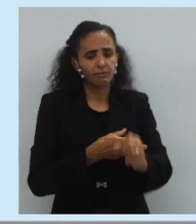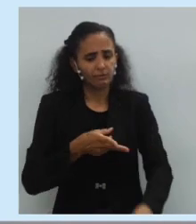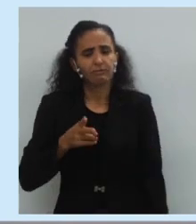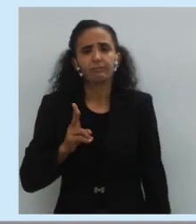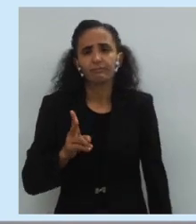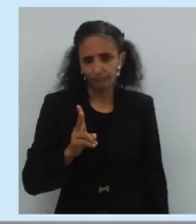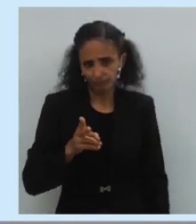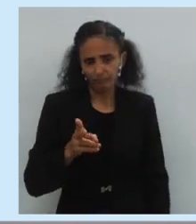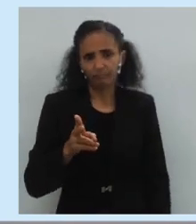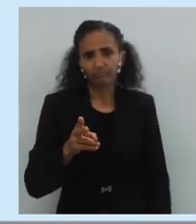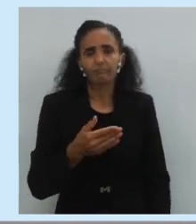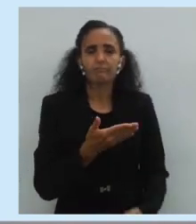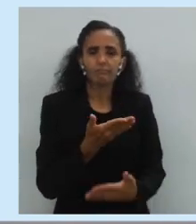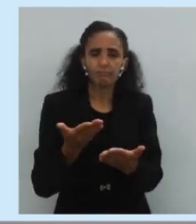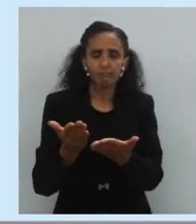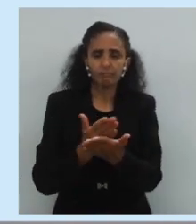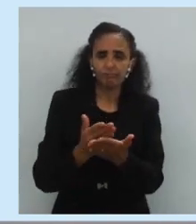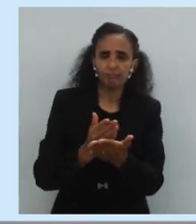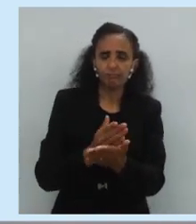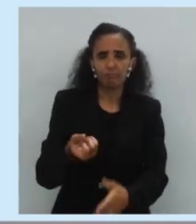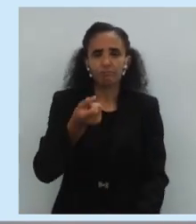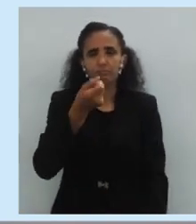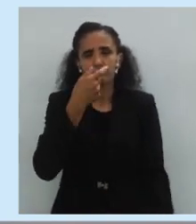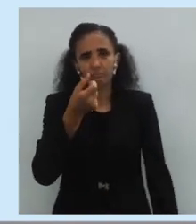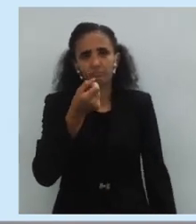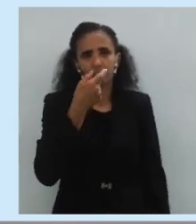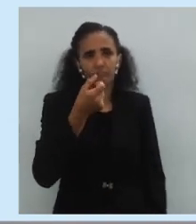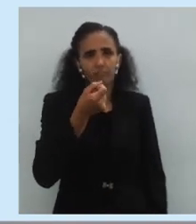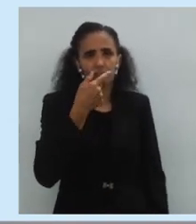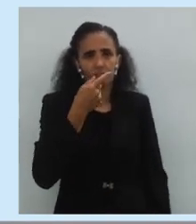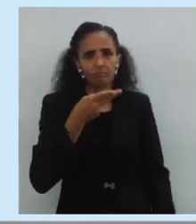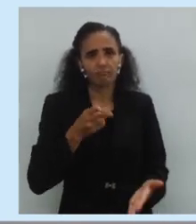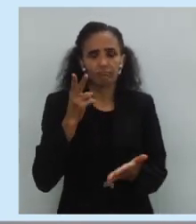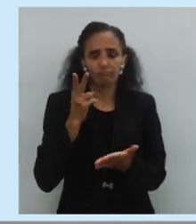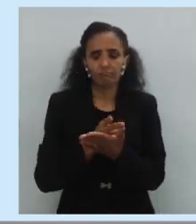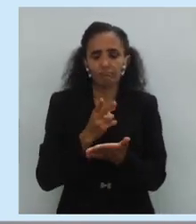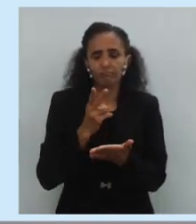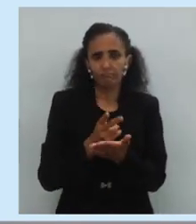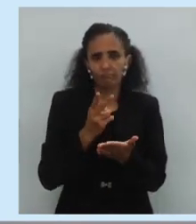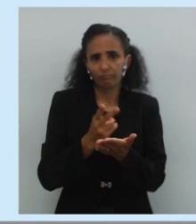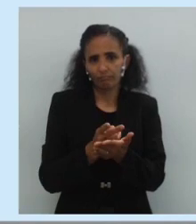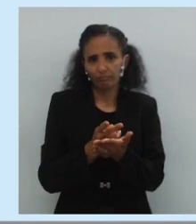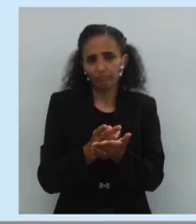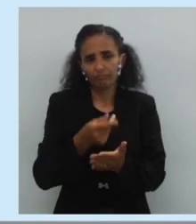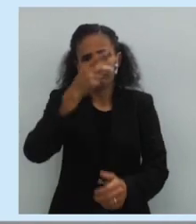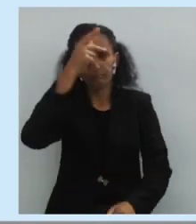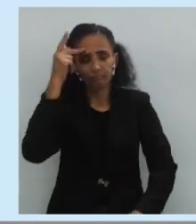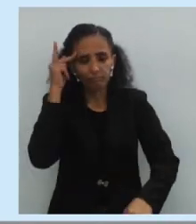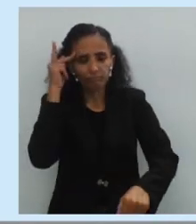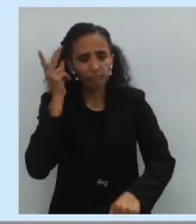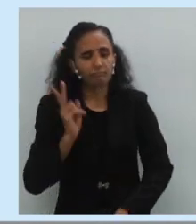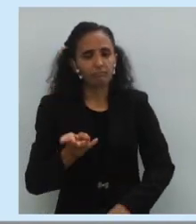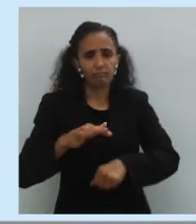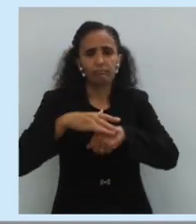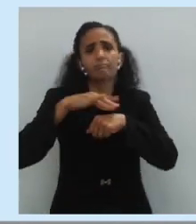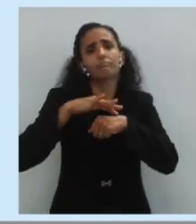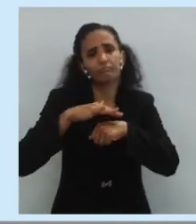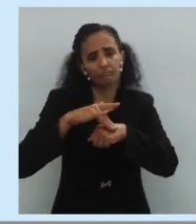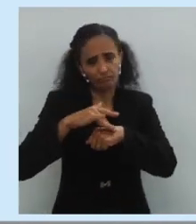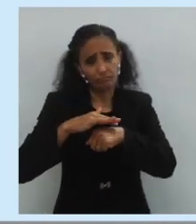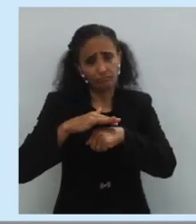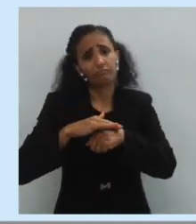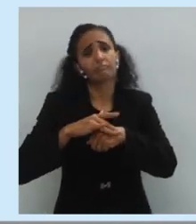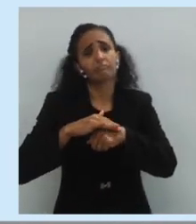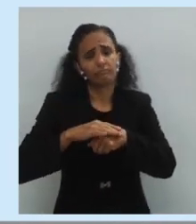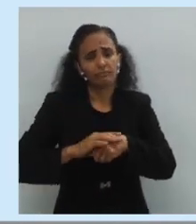menos suscetíveis a infecções. Mas os medicamentos, eles não conseguem eliminar o